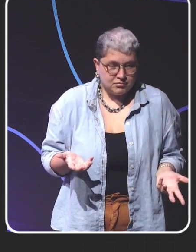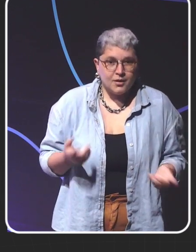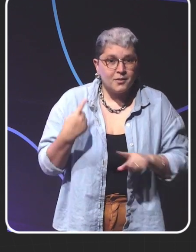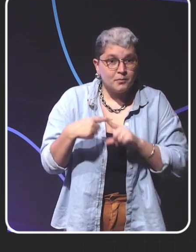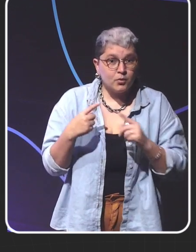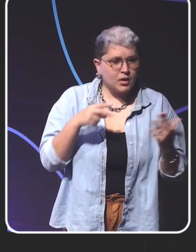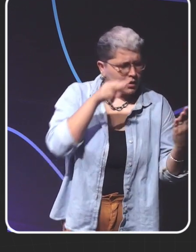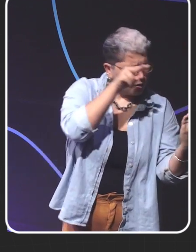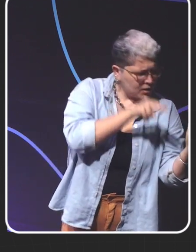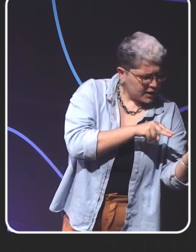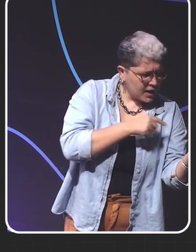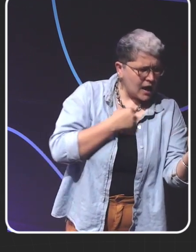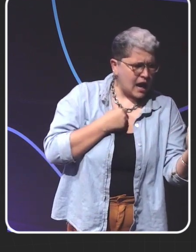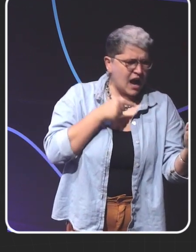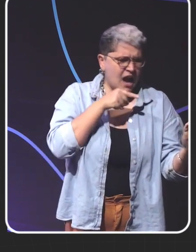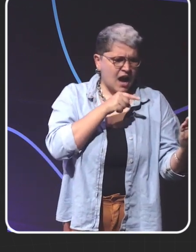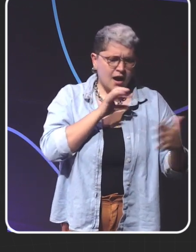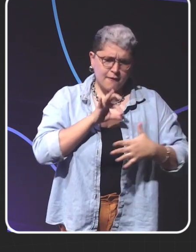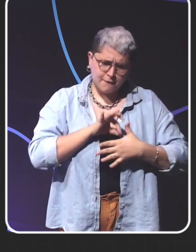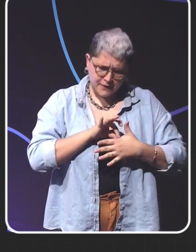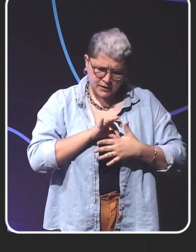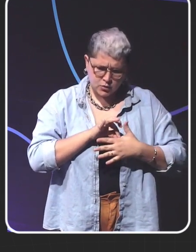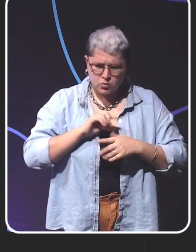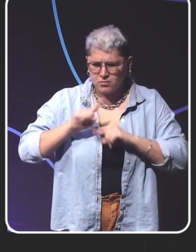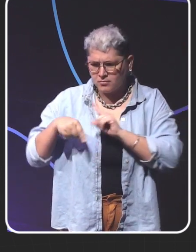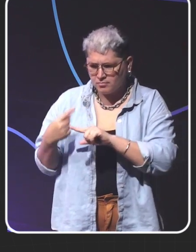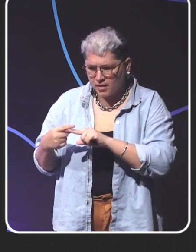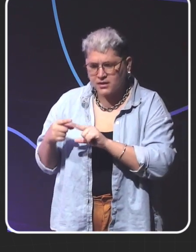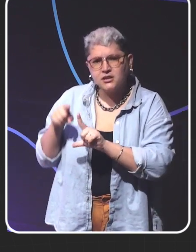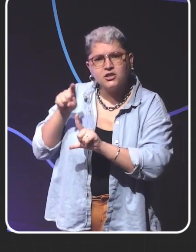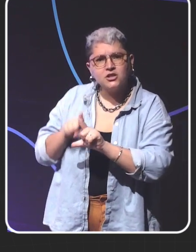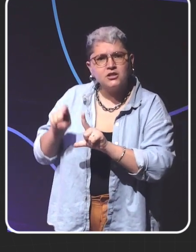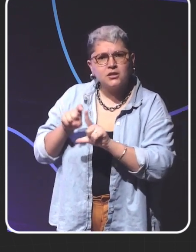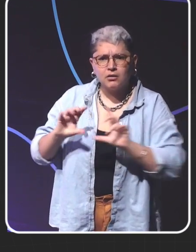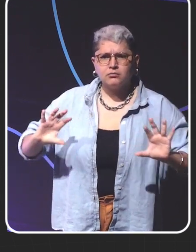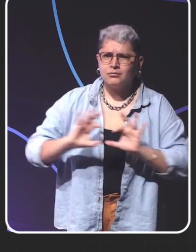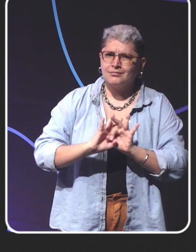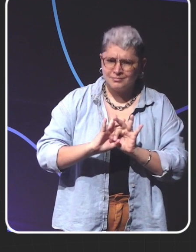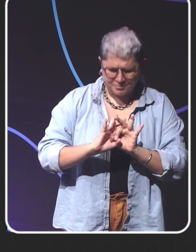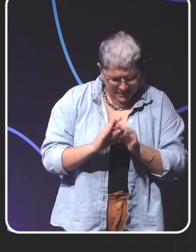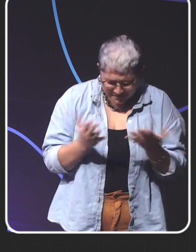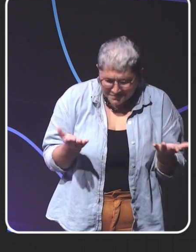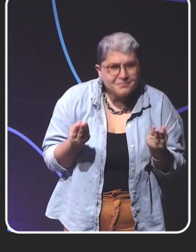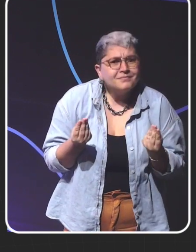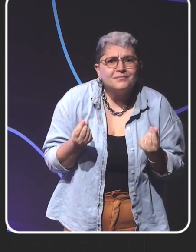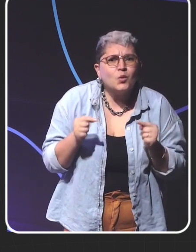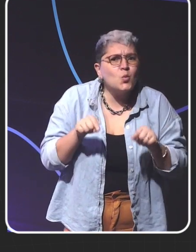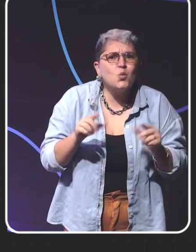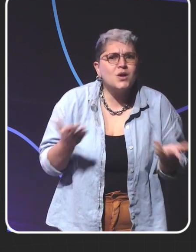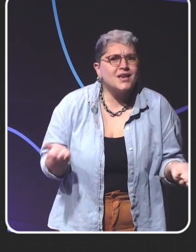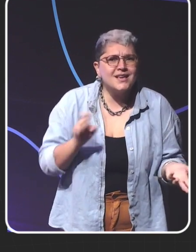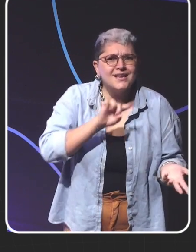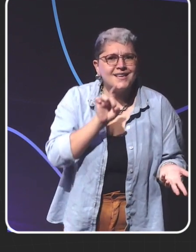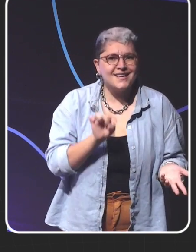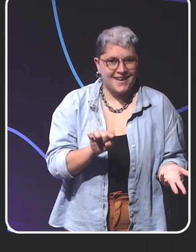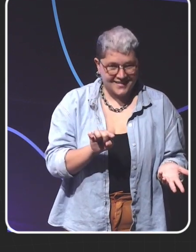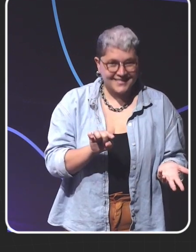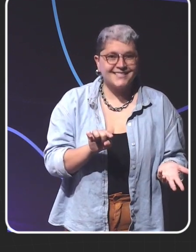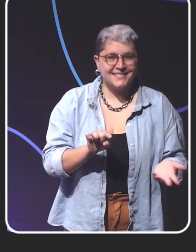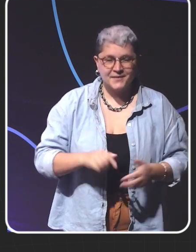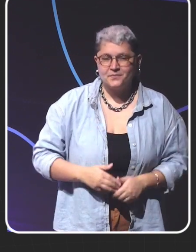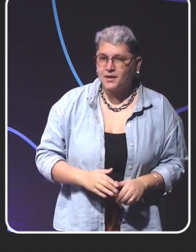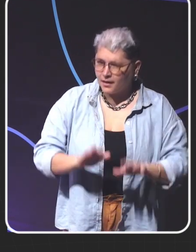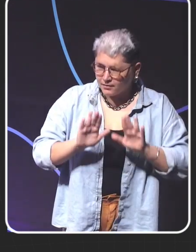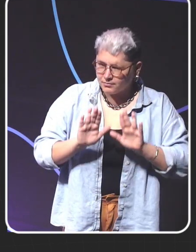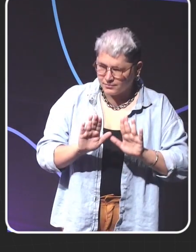mistura ali de físico com digital, essa integração, mas afinal de contas, o que que é? E antes de começar